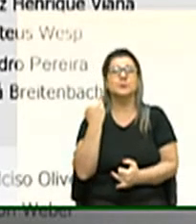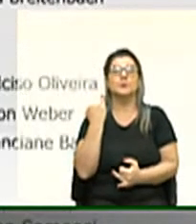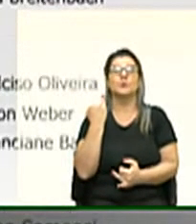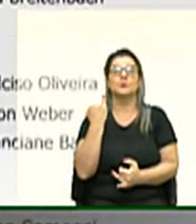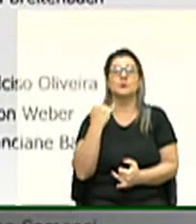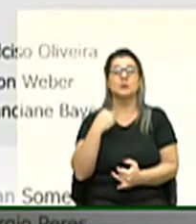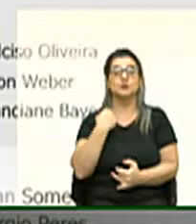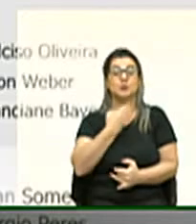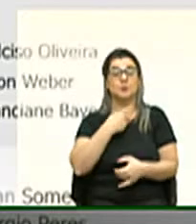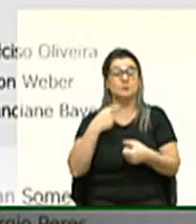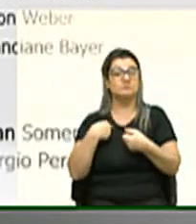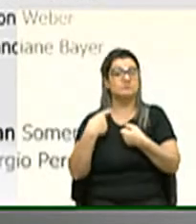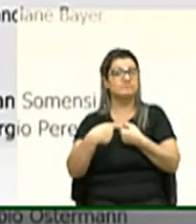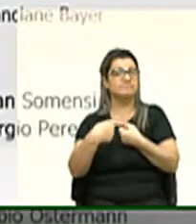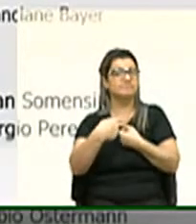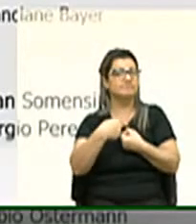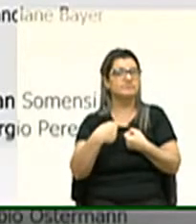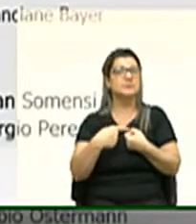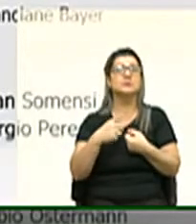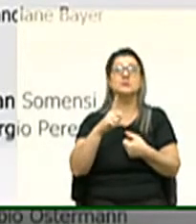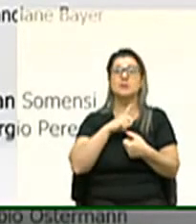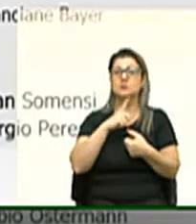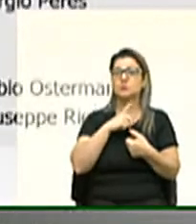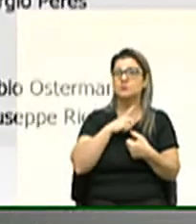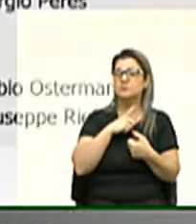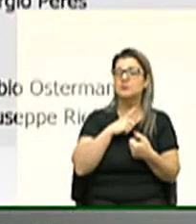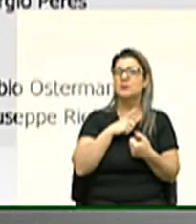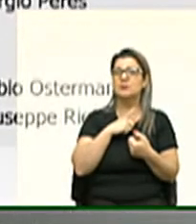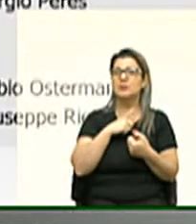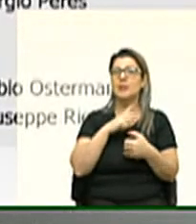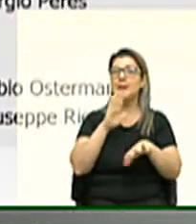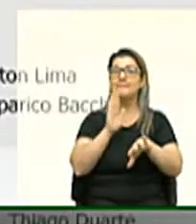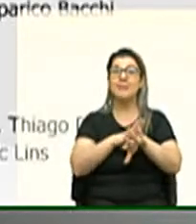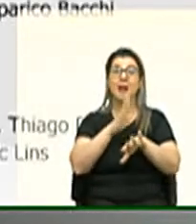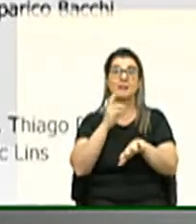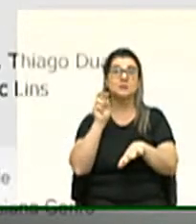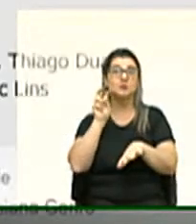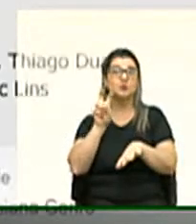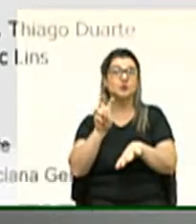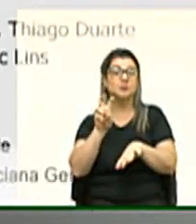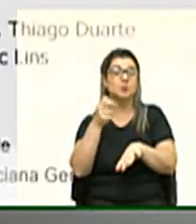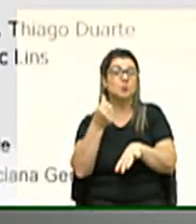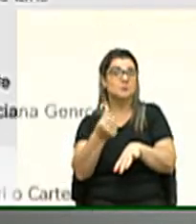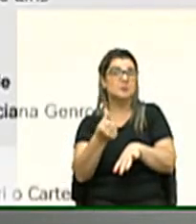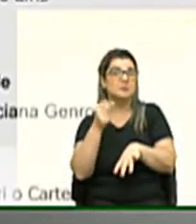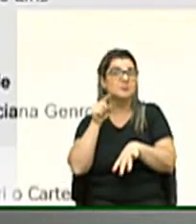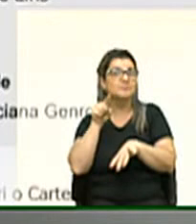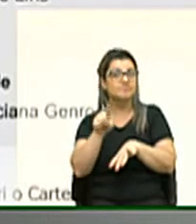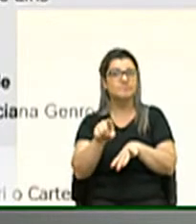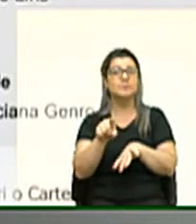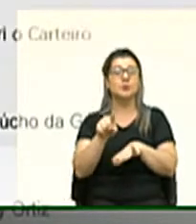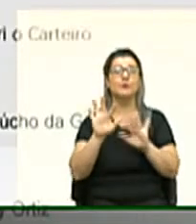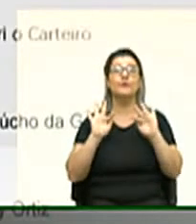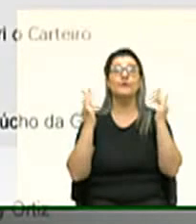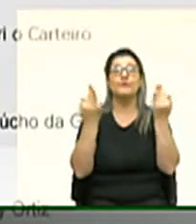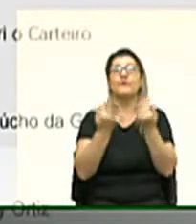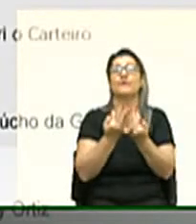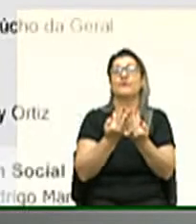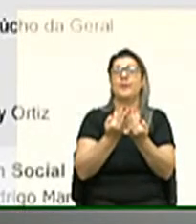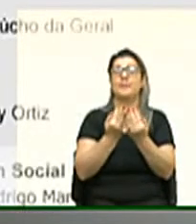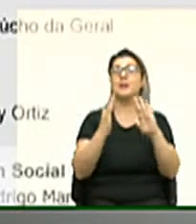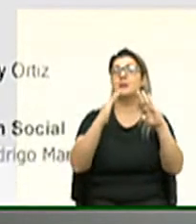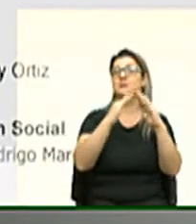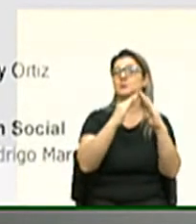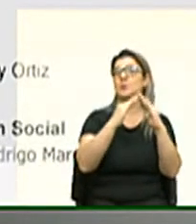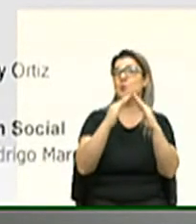a nossa cidade ela tem em torno de mais de 5, 6 mil famílias